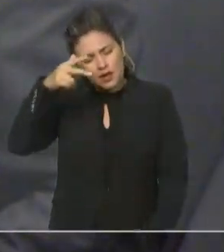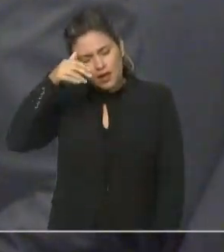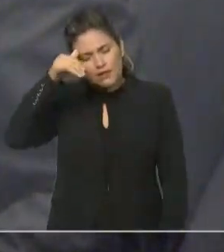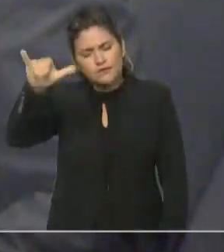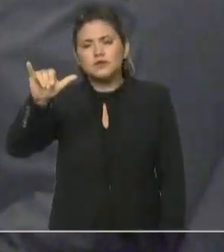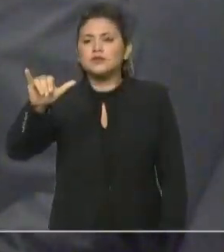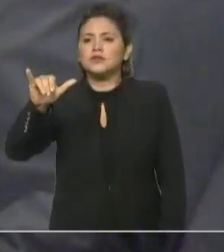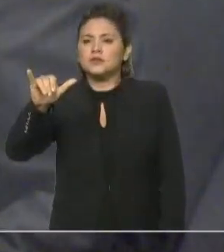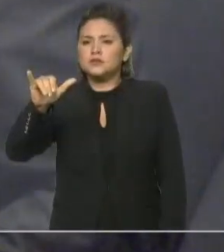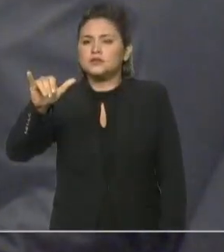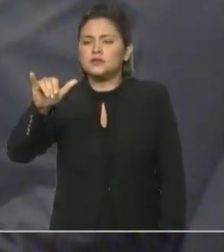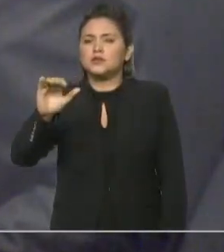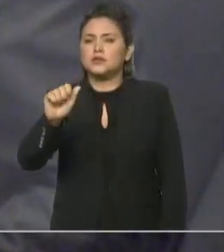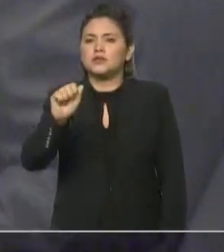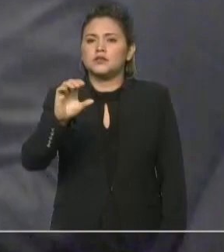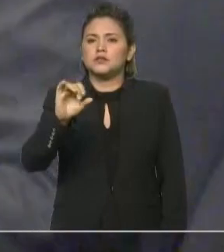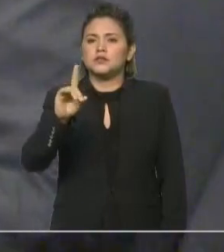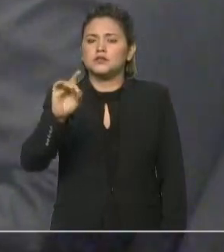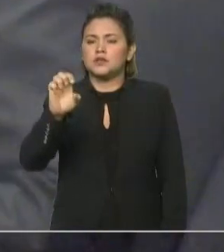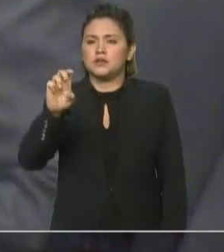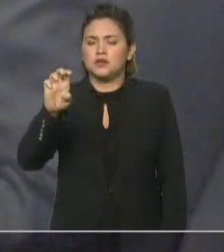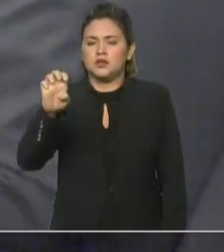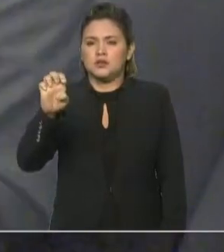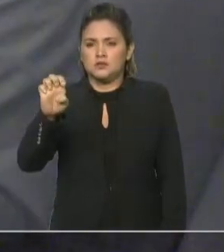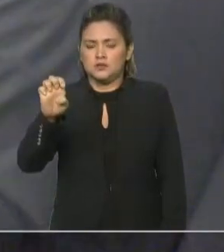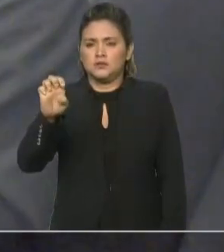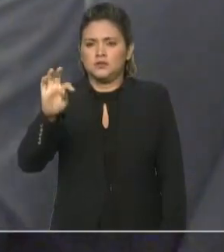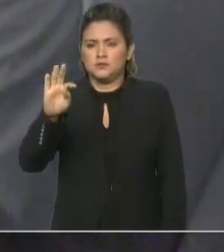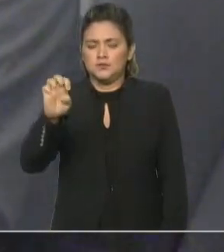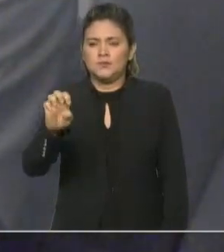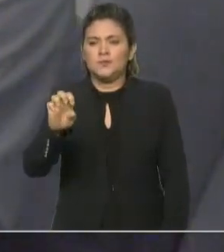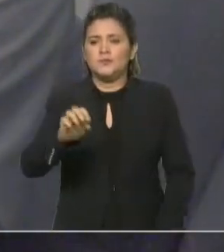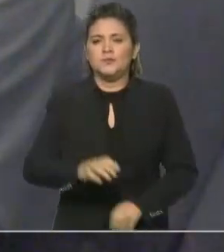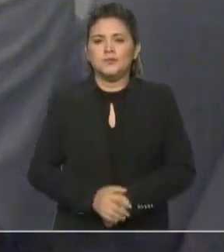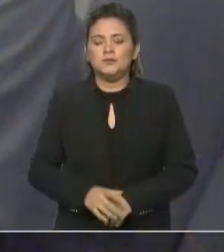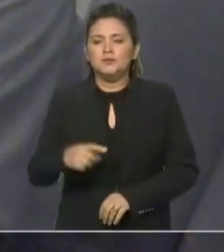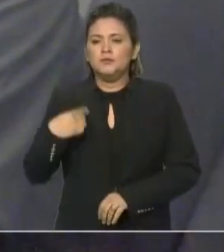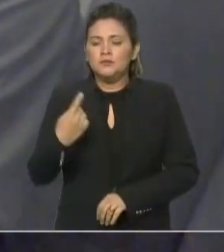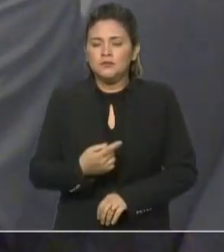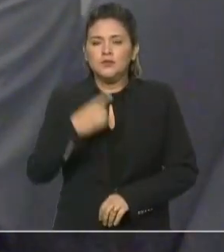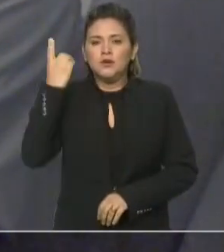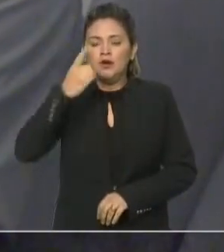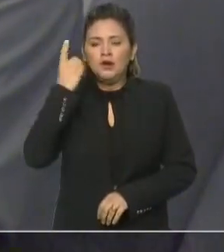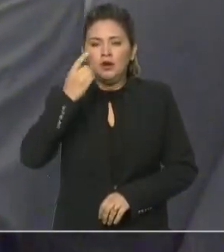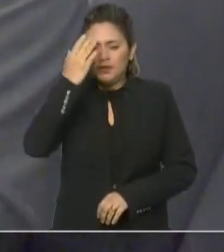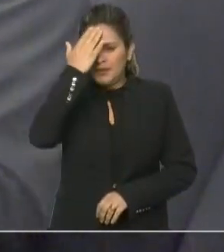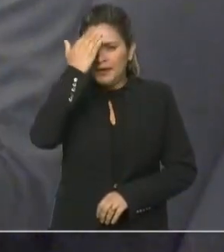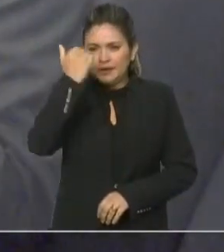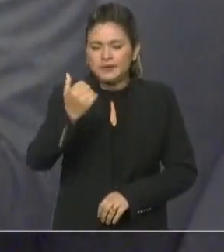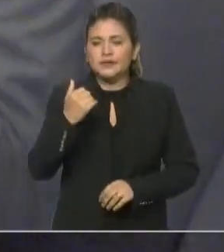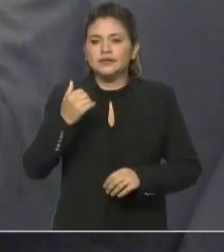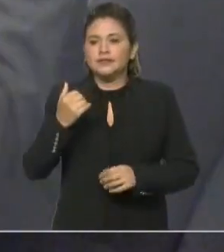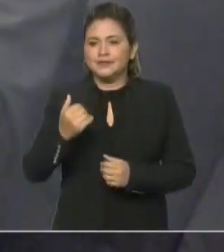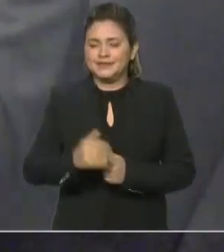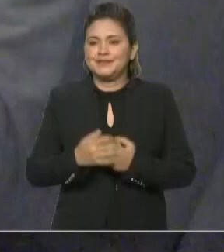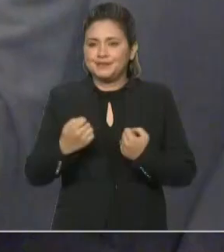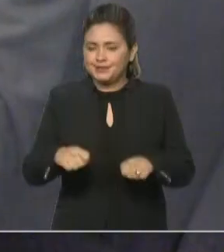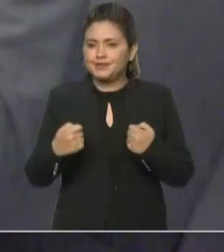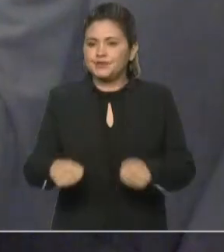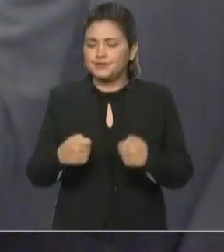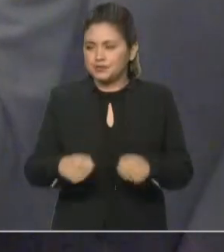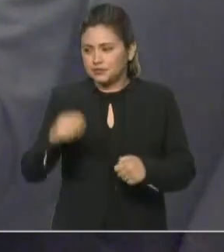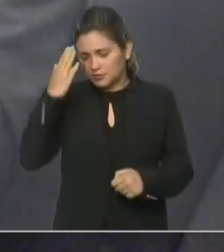nós não tenhamos esse conhecimento na Assembleia Legislativa. Só para o senhor ter ideia, que a última